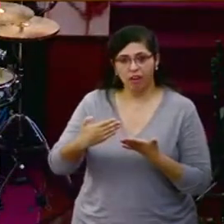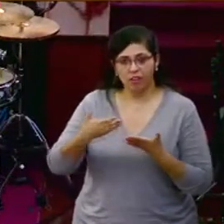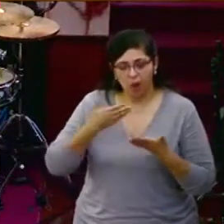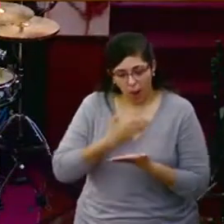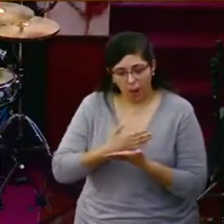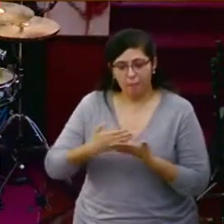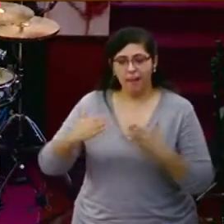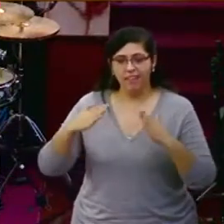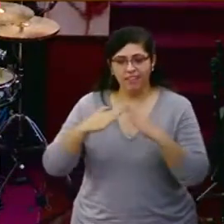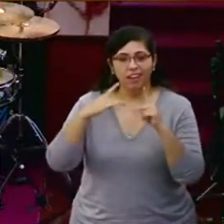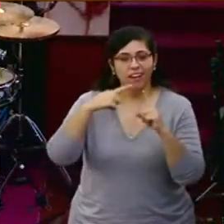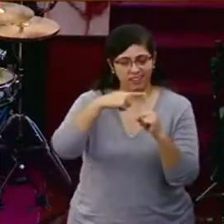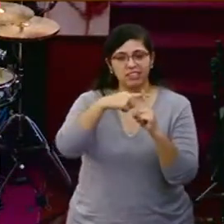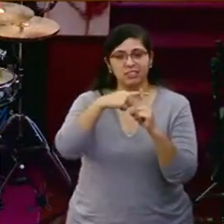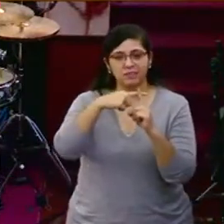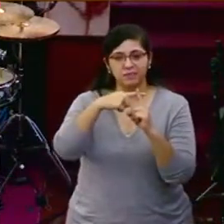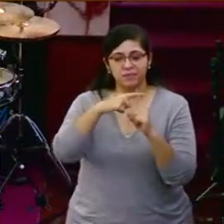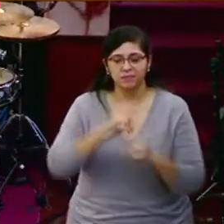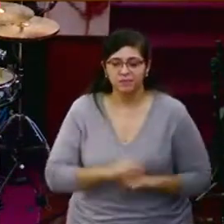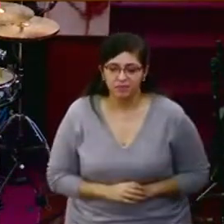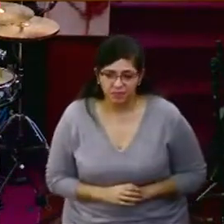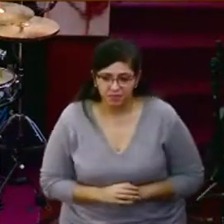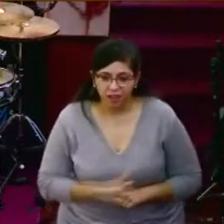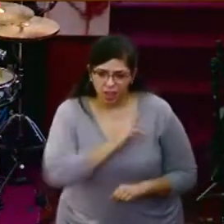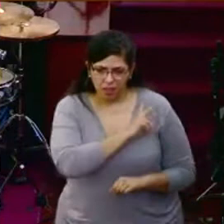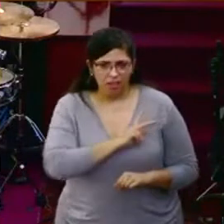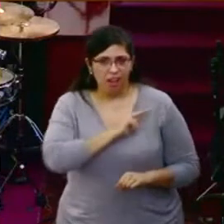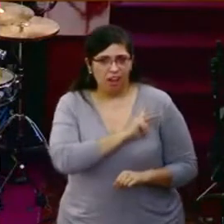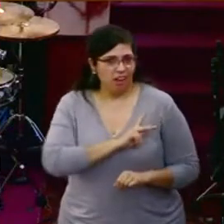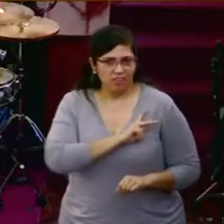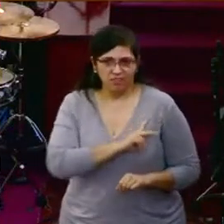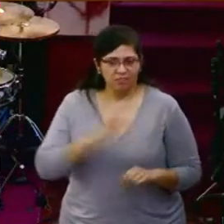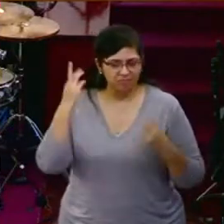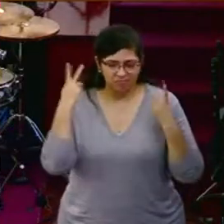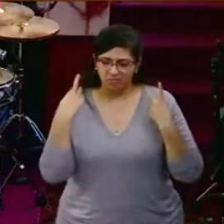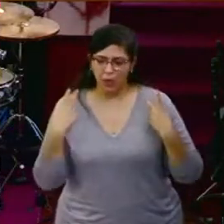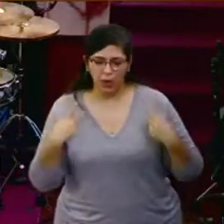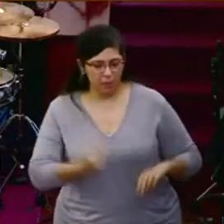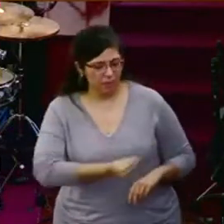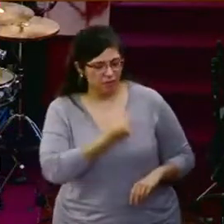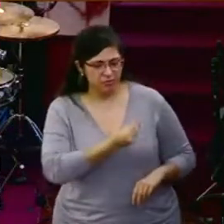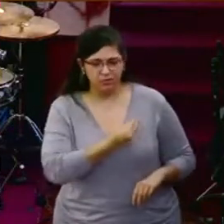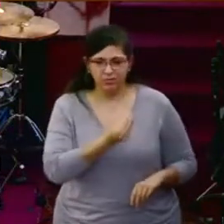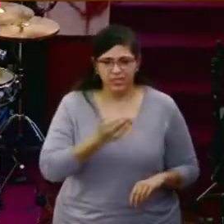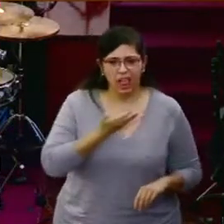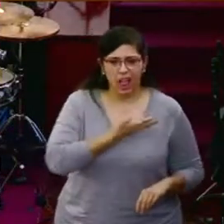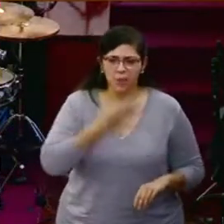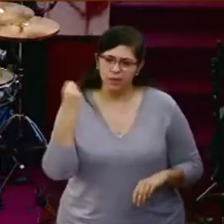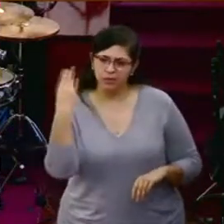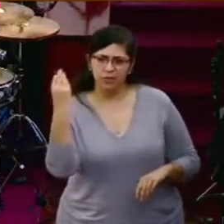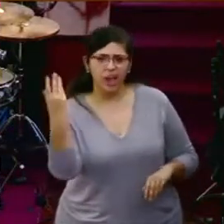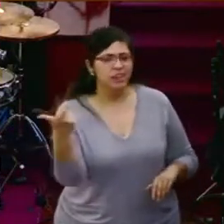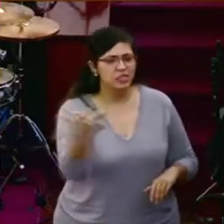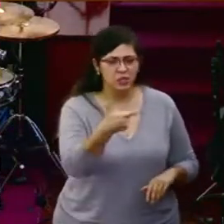igreja em filipos depois paulo segue o seu caminho paulo até volta com um amigos acompanha essa